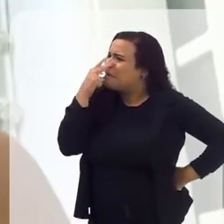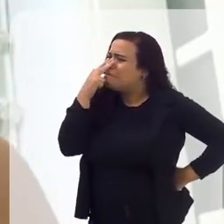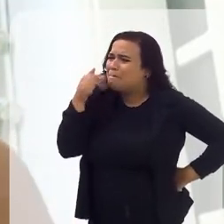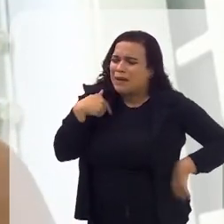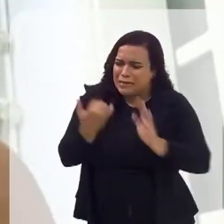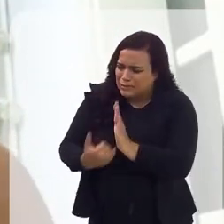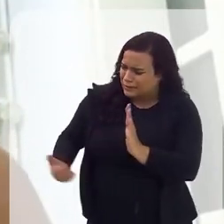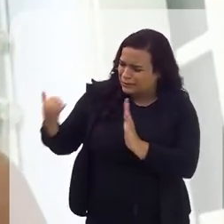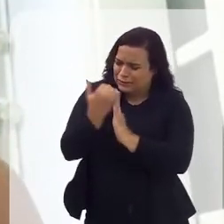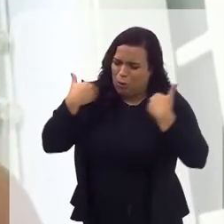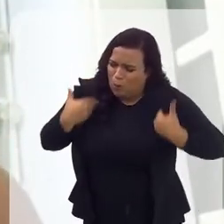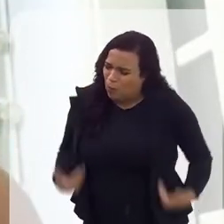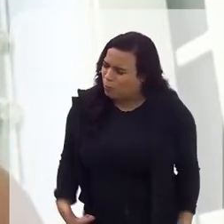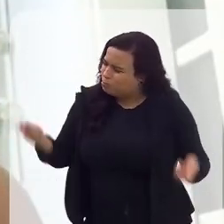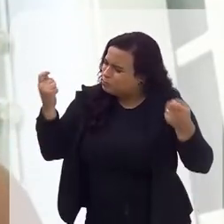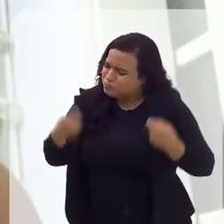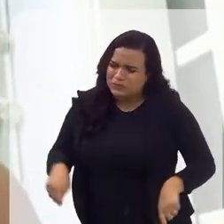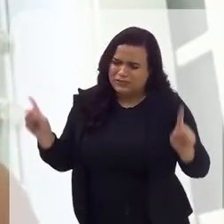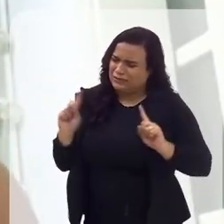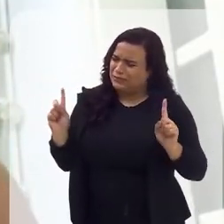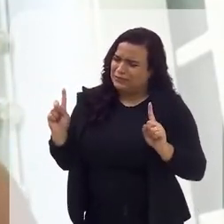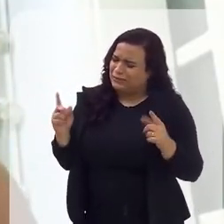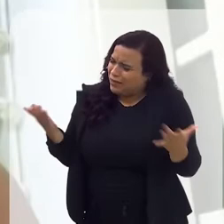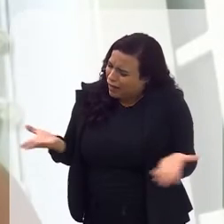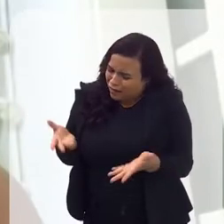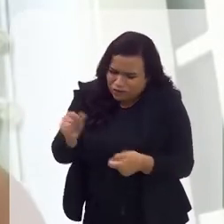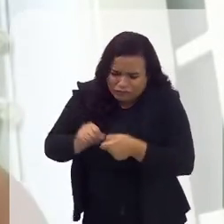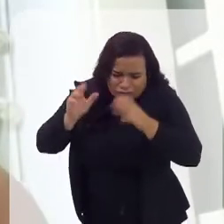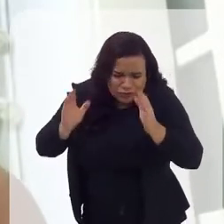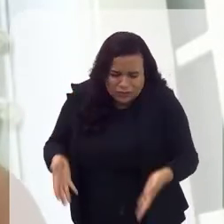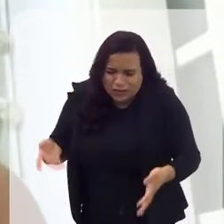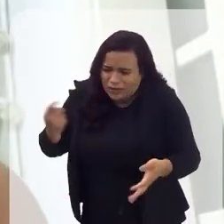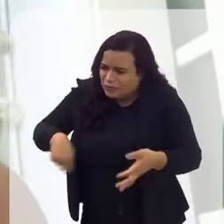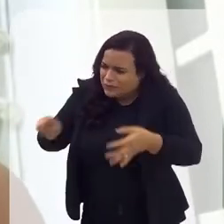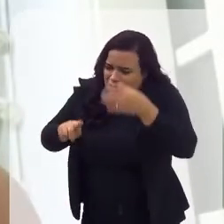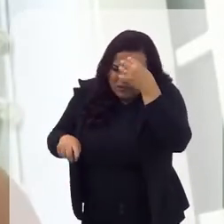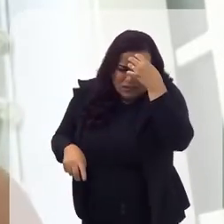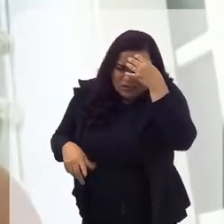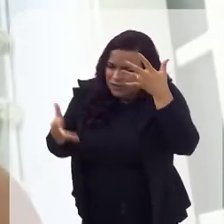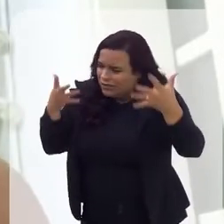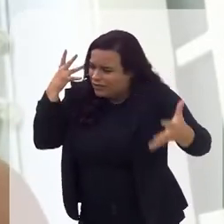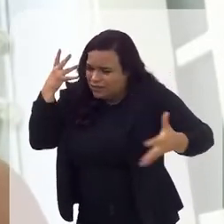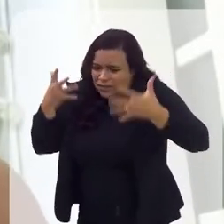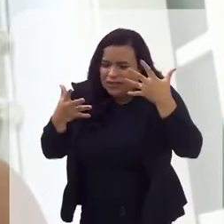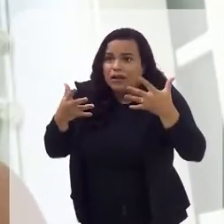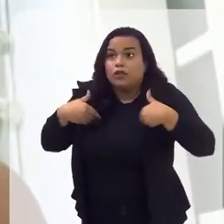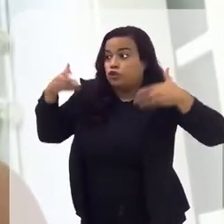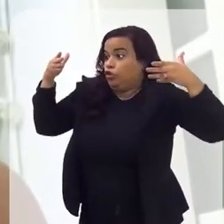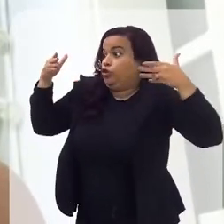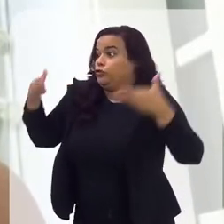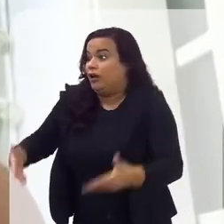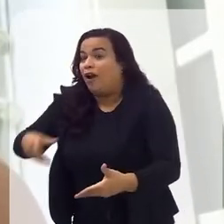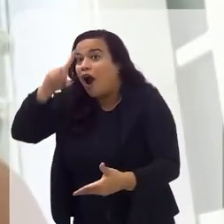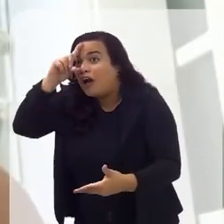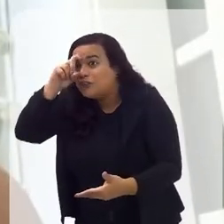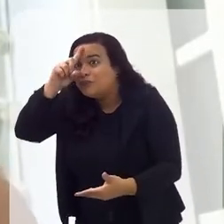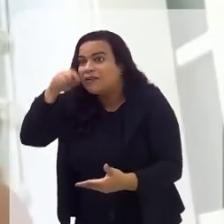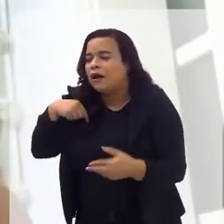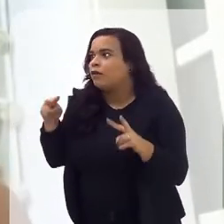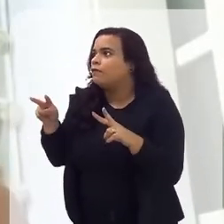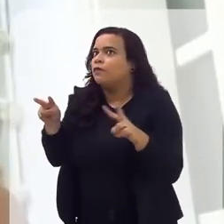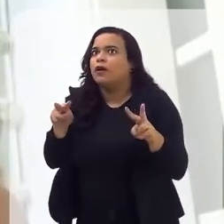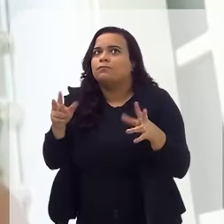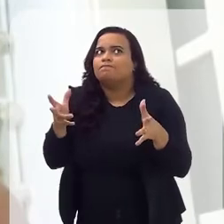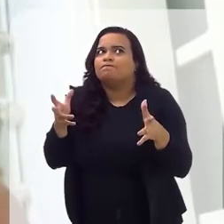uma agressão ao meu corpo, que foi desnecessário, que era uma cirurgia, que eu não precisava. Eu acho que o impacto de você chegar num hospital e você